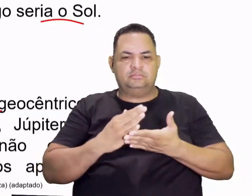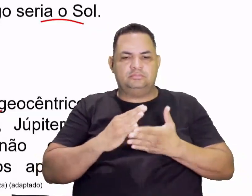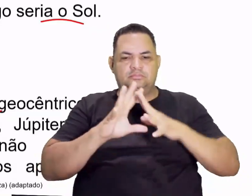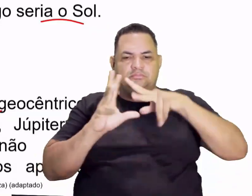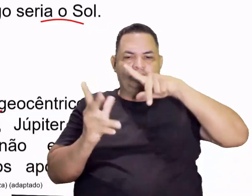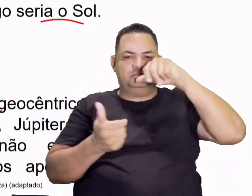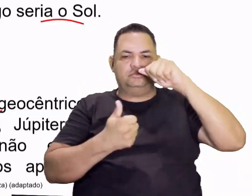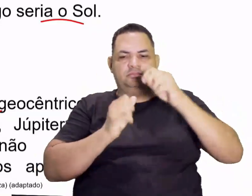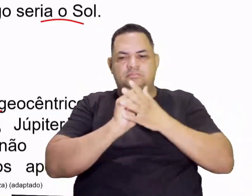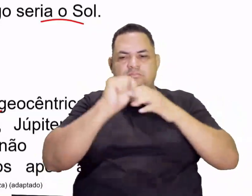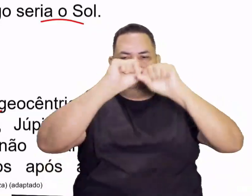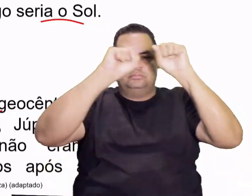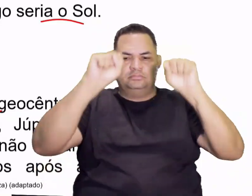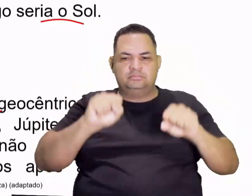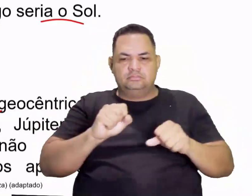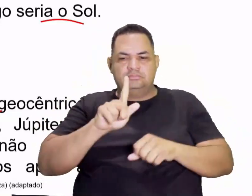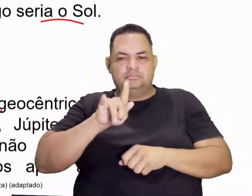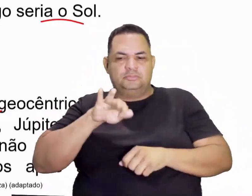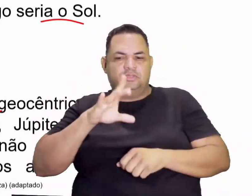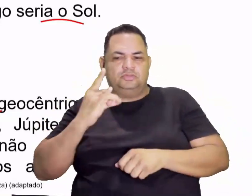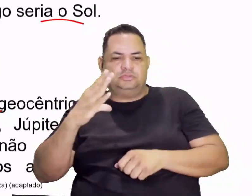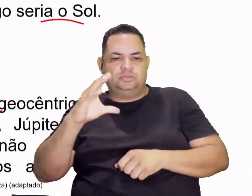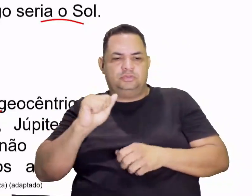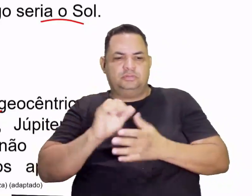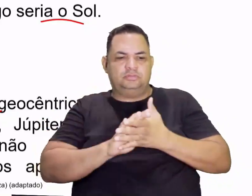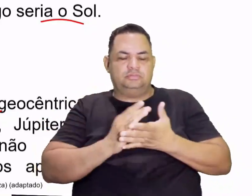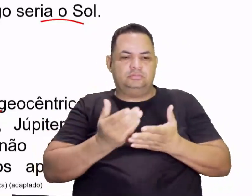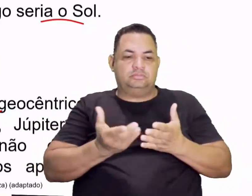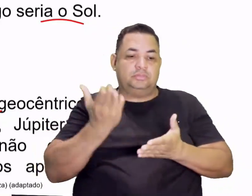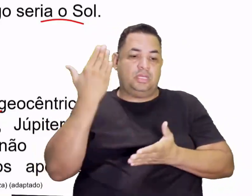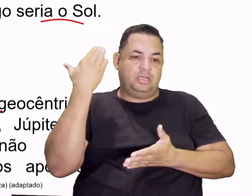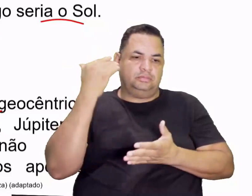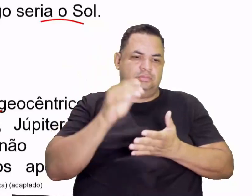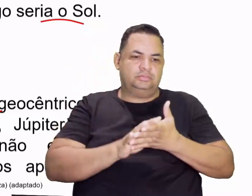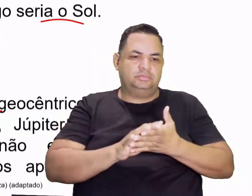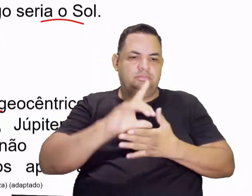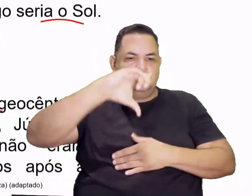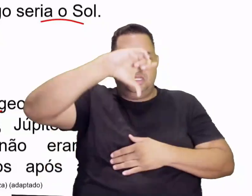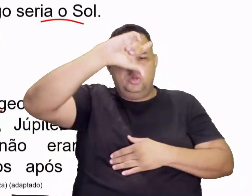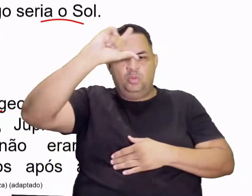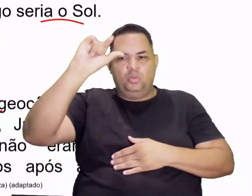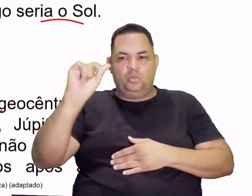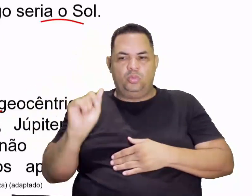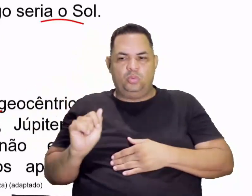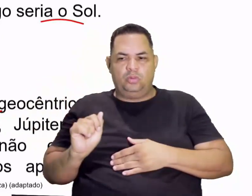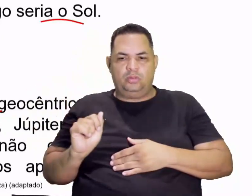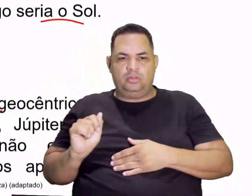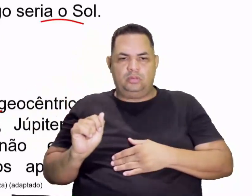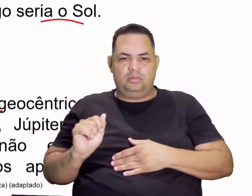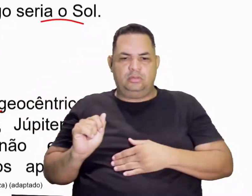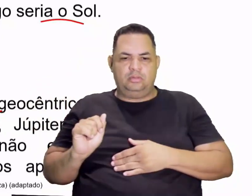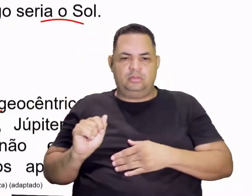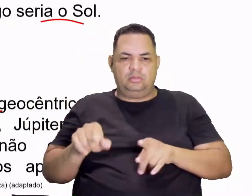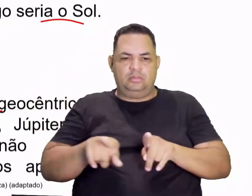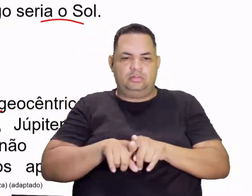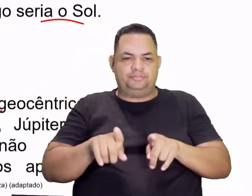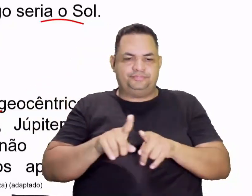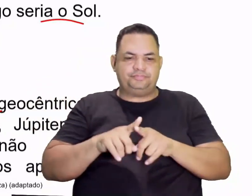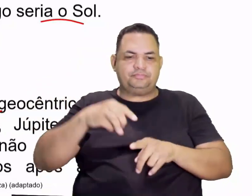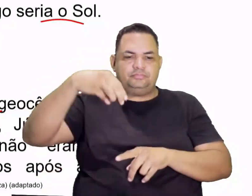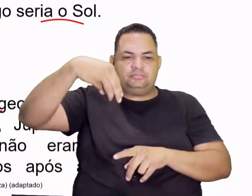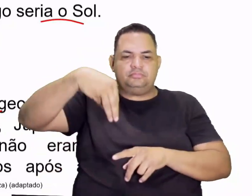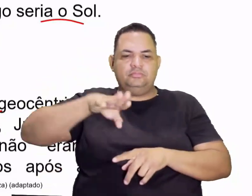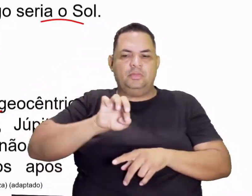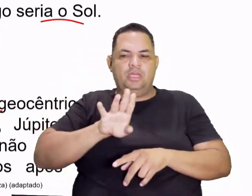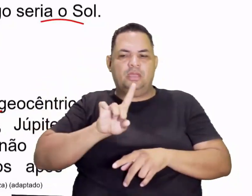o sistema geocêntrico era a Lua, estava bem aqui a Lua, mais ou menos. O Mercúrio,